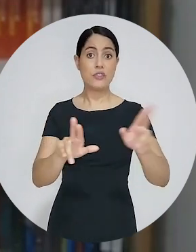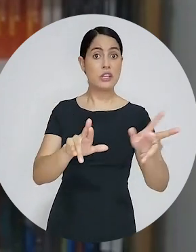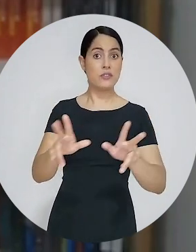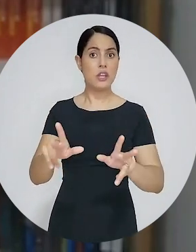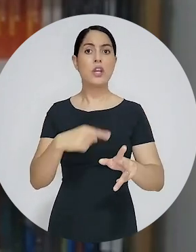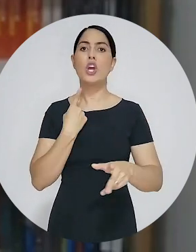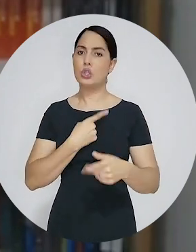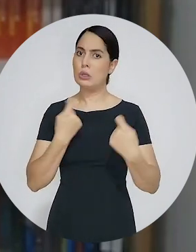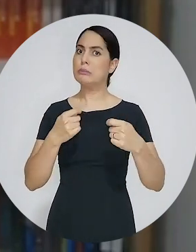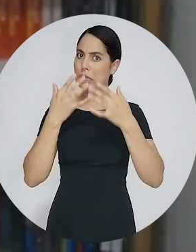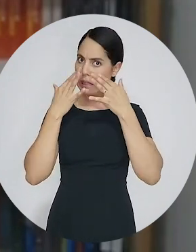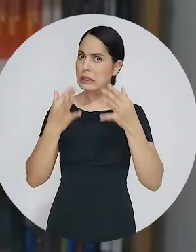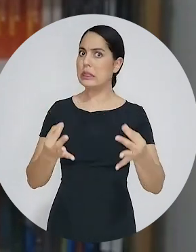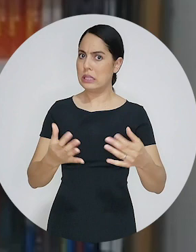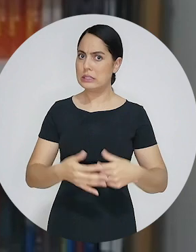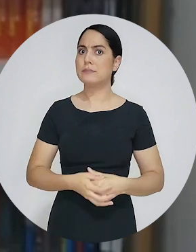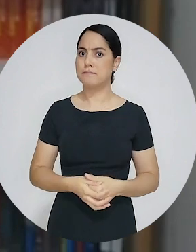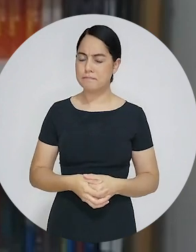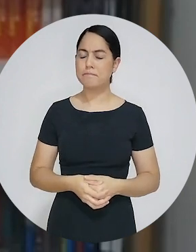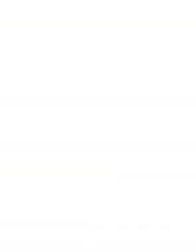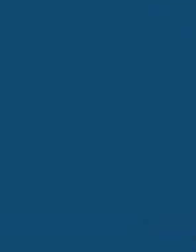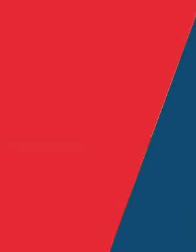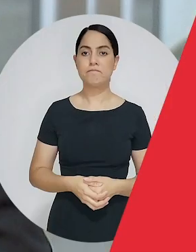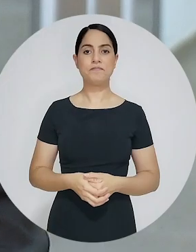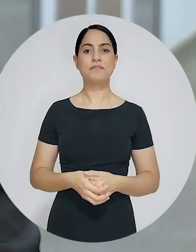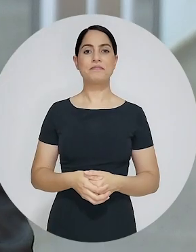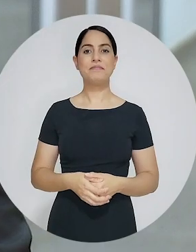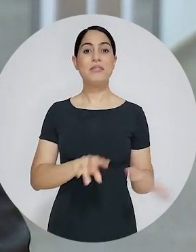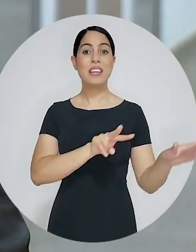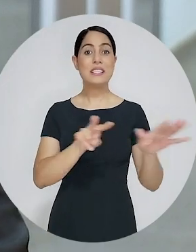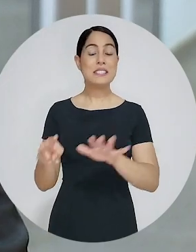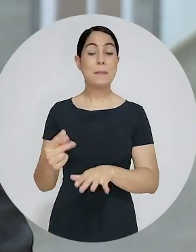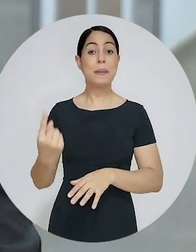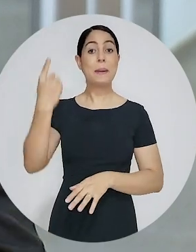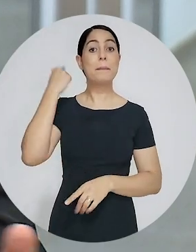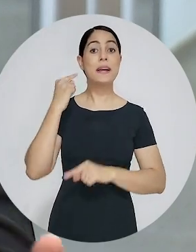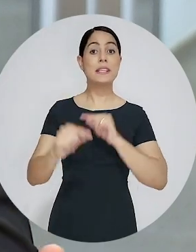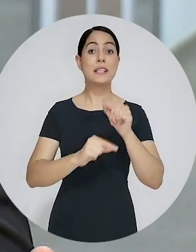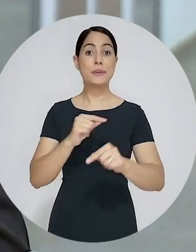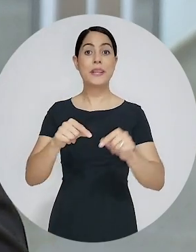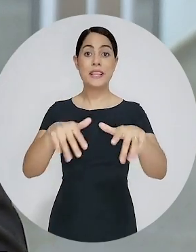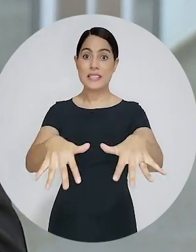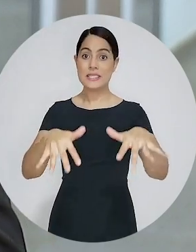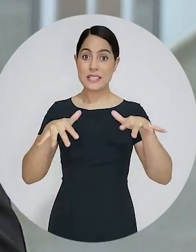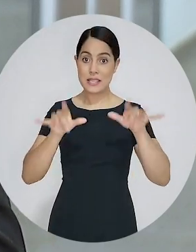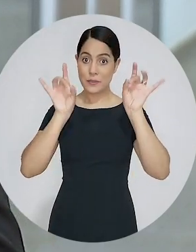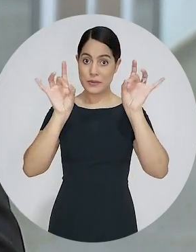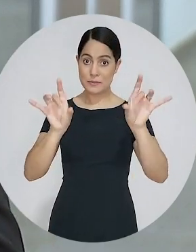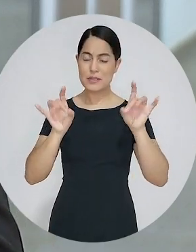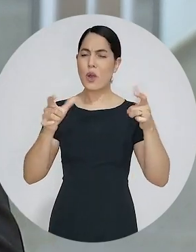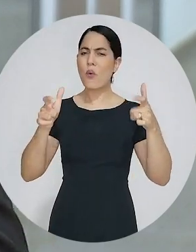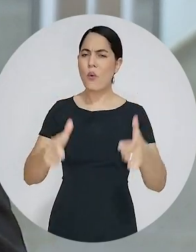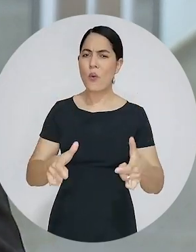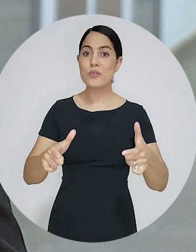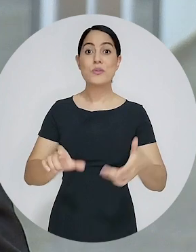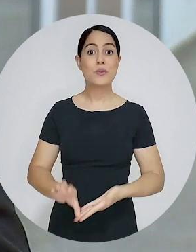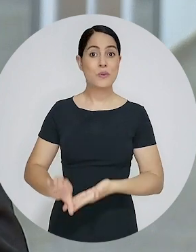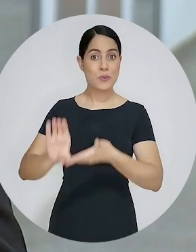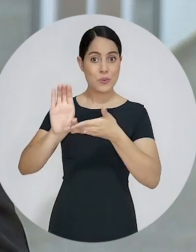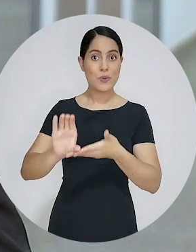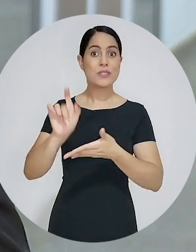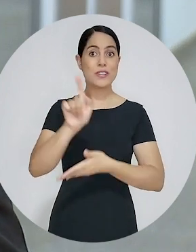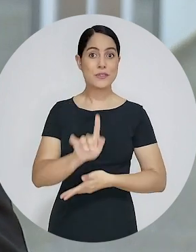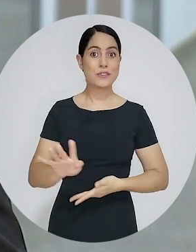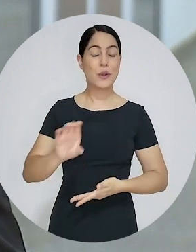tem visto que vale a nossa atenção. Na última semana aconteceu mais uma sessão extraordinária do Conselho Pleno da